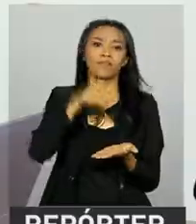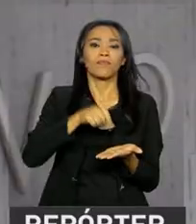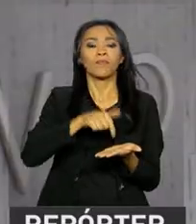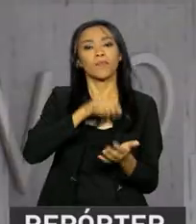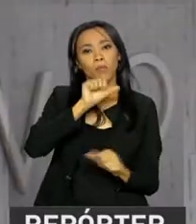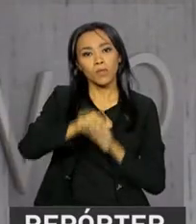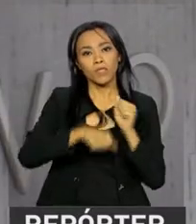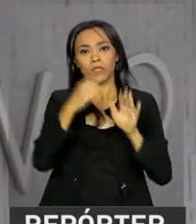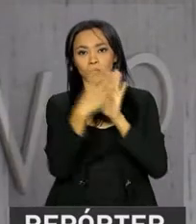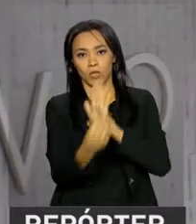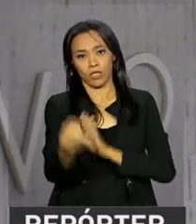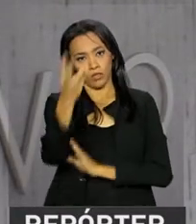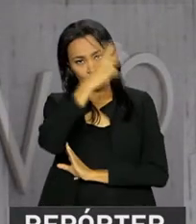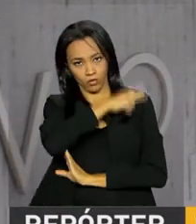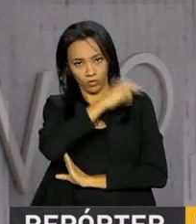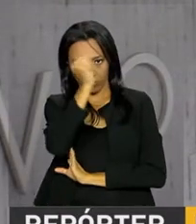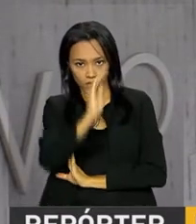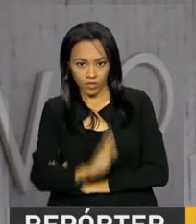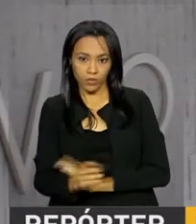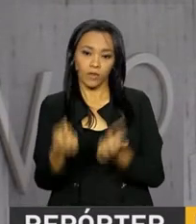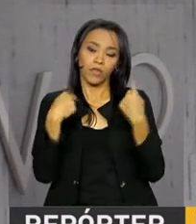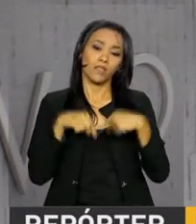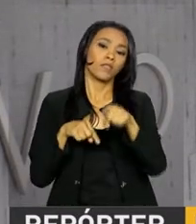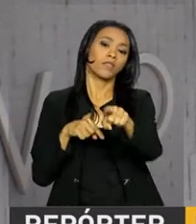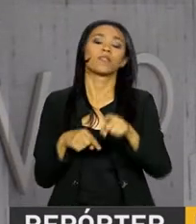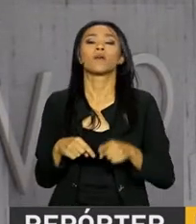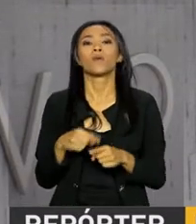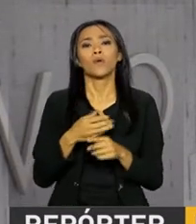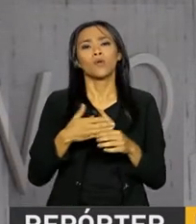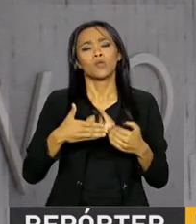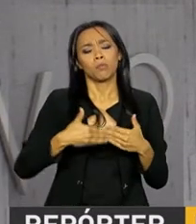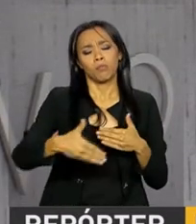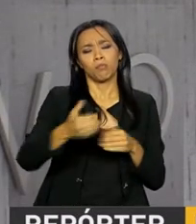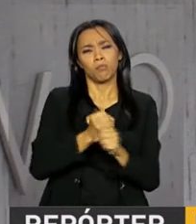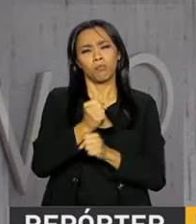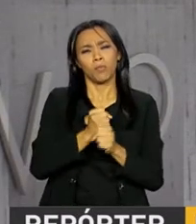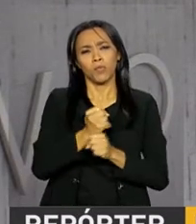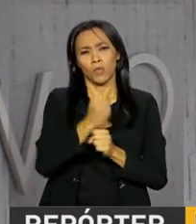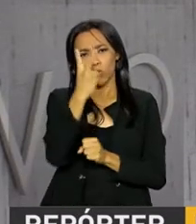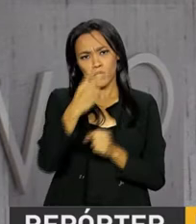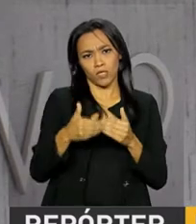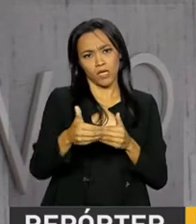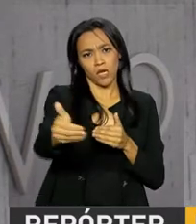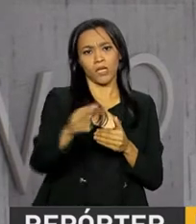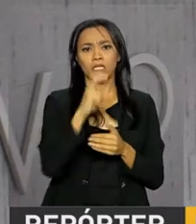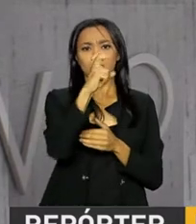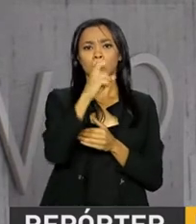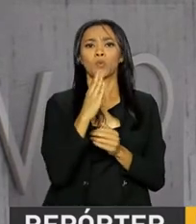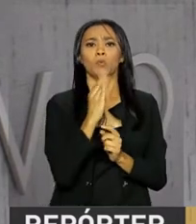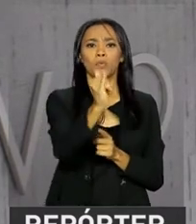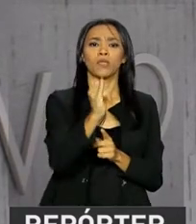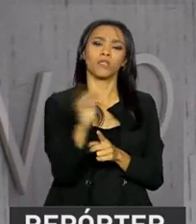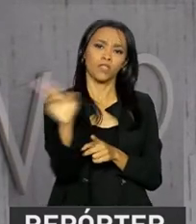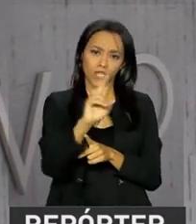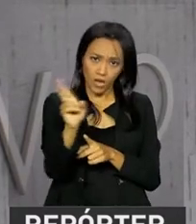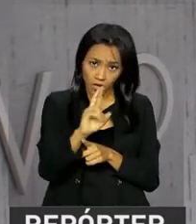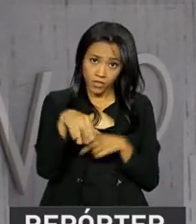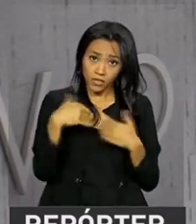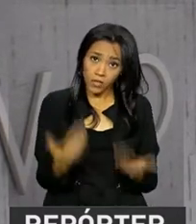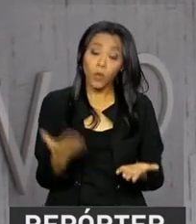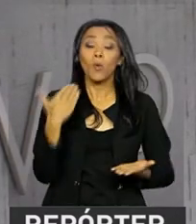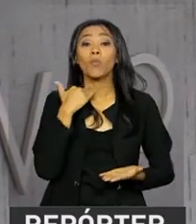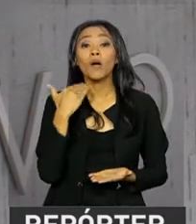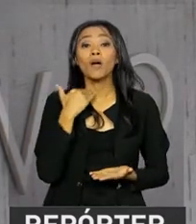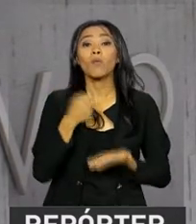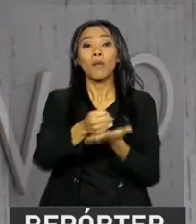brasil o orçamento do banco mundial para o brasil ao longo dos próximos dois anos é de 5 bilhões de reais o banco apóia